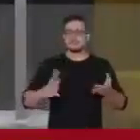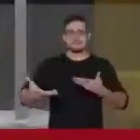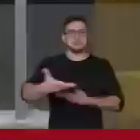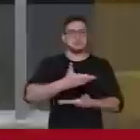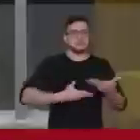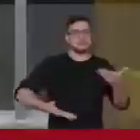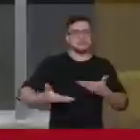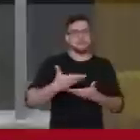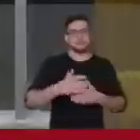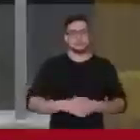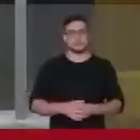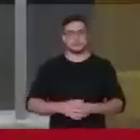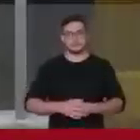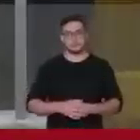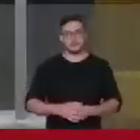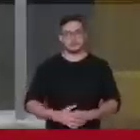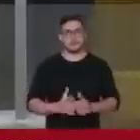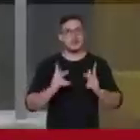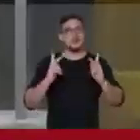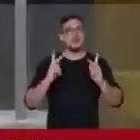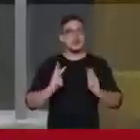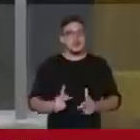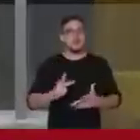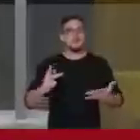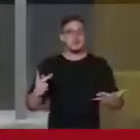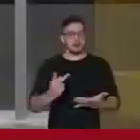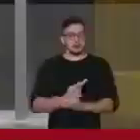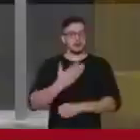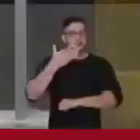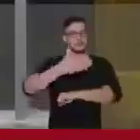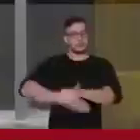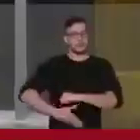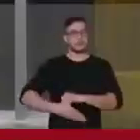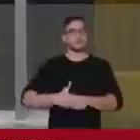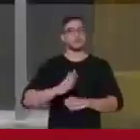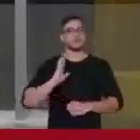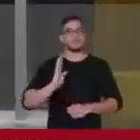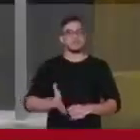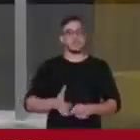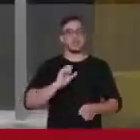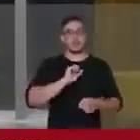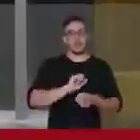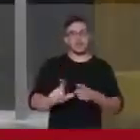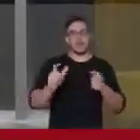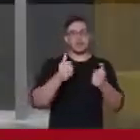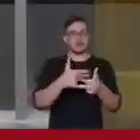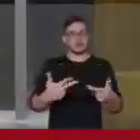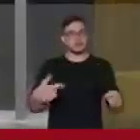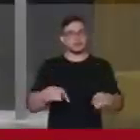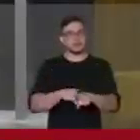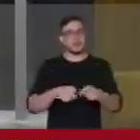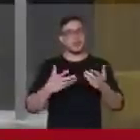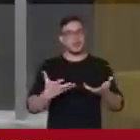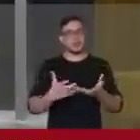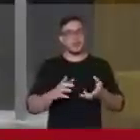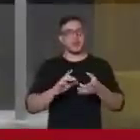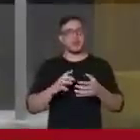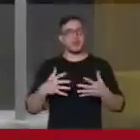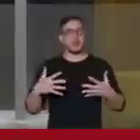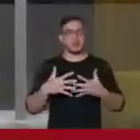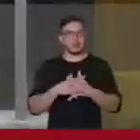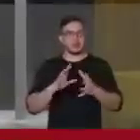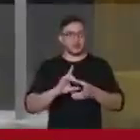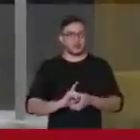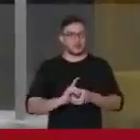Democracia assim como nas ruas estouraram botijão estourar a democracia mas a democracia venceu